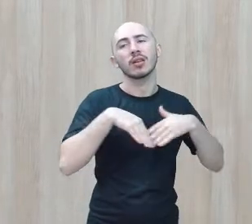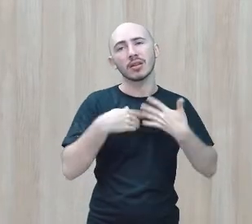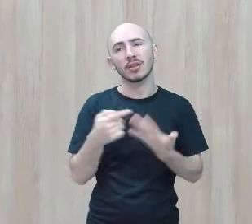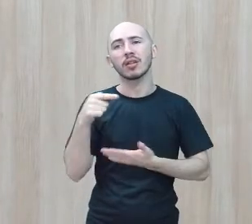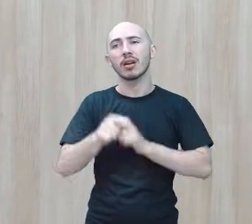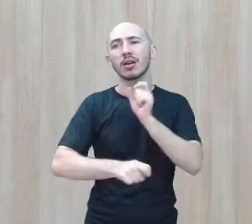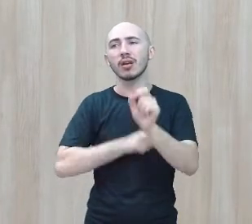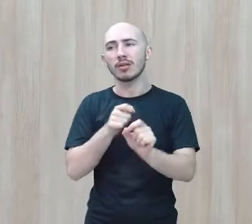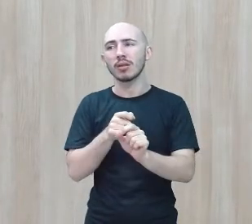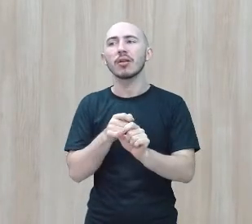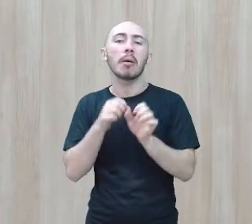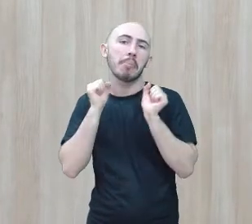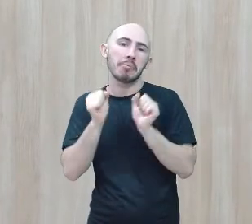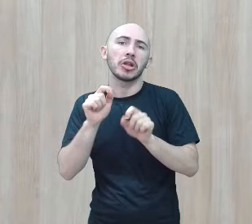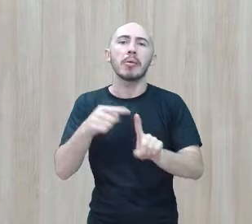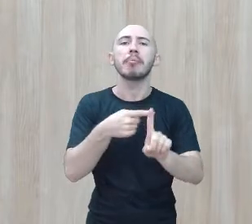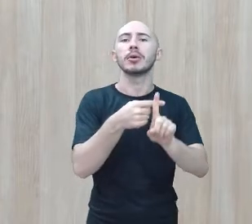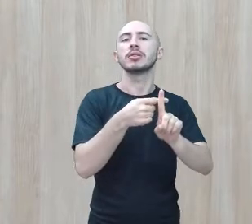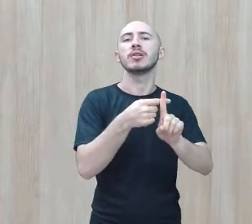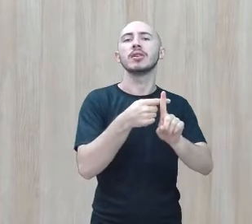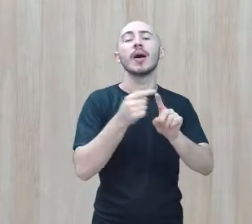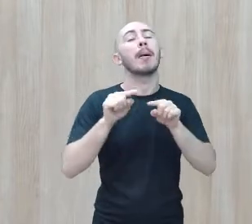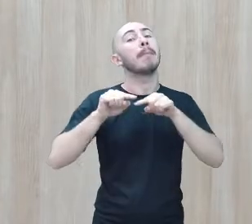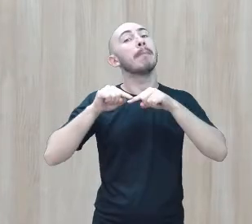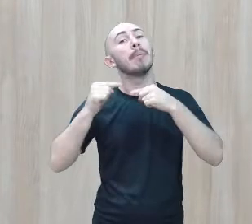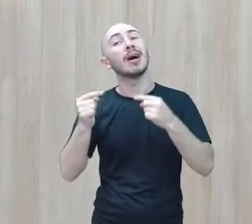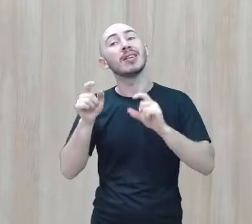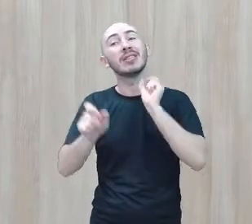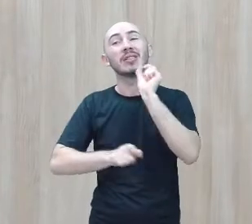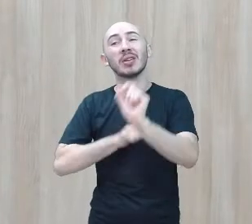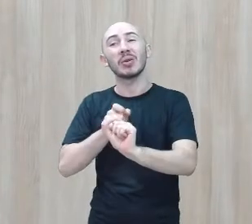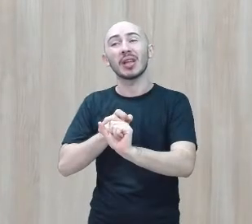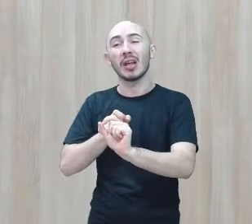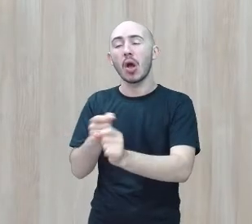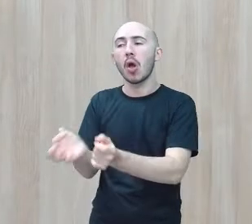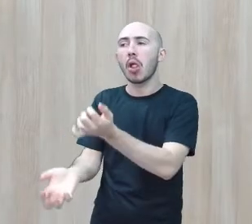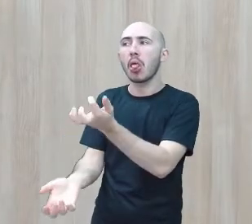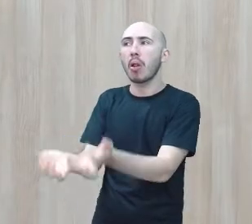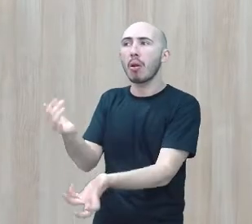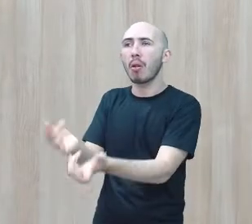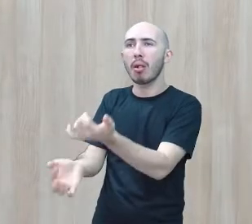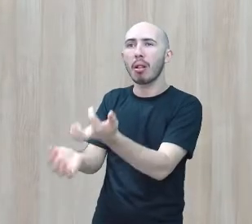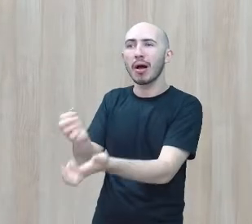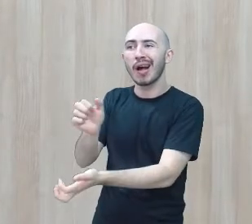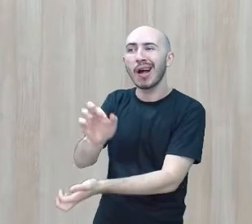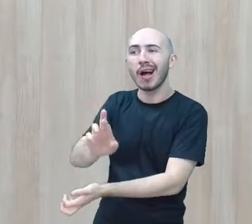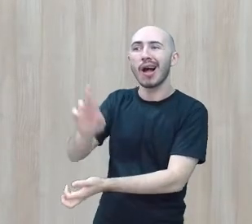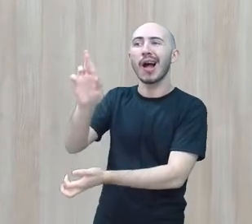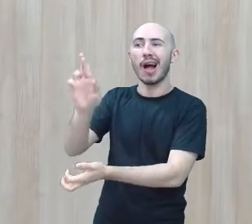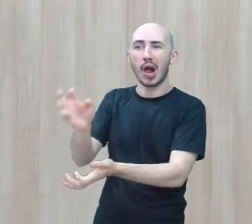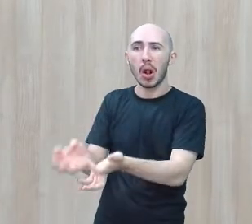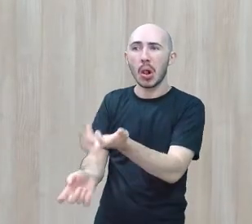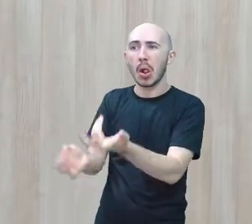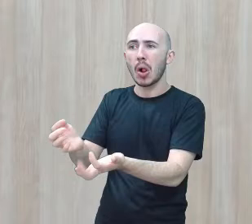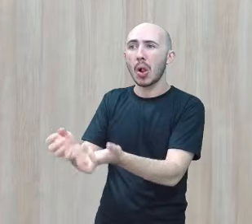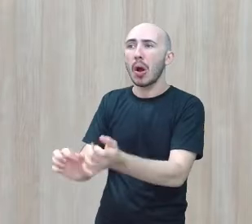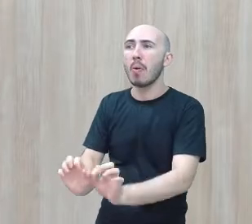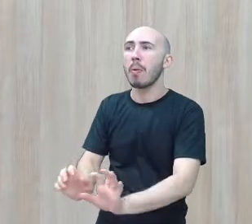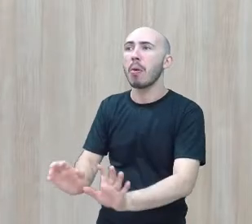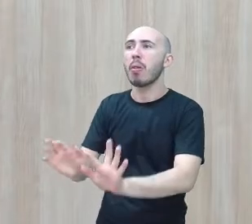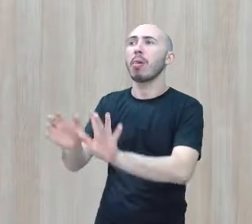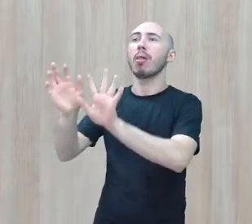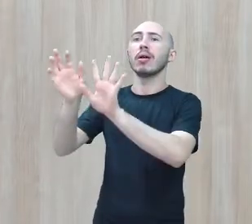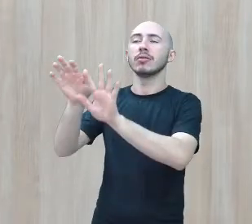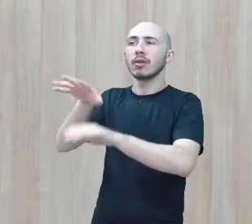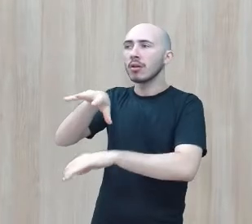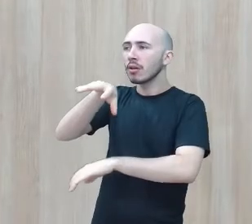questão aparentemente positiva. Mas inalar esse pó, né? A questão do calor que ainda fica.